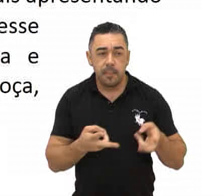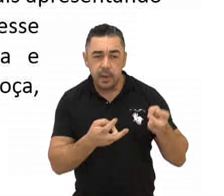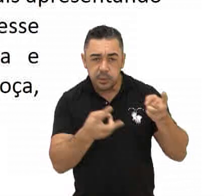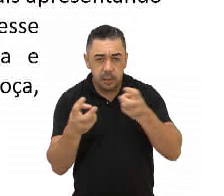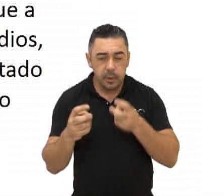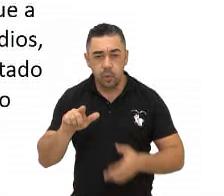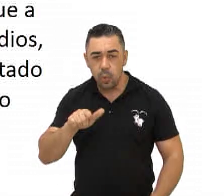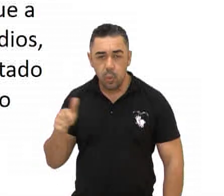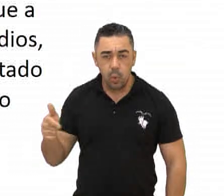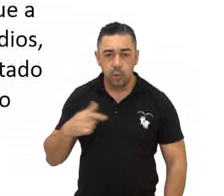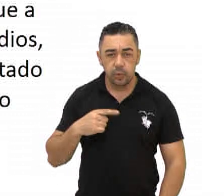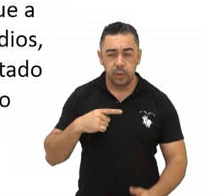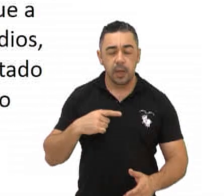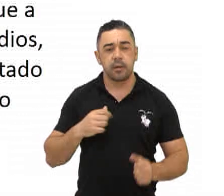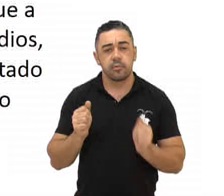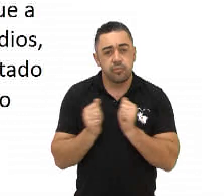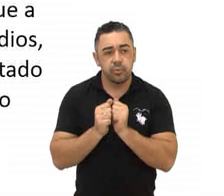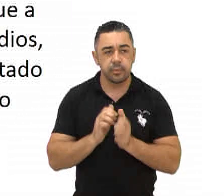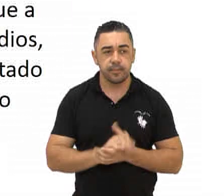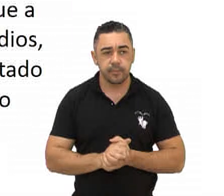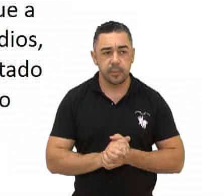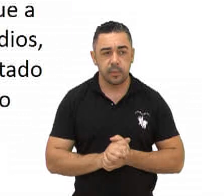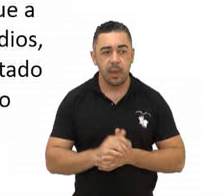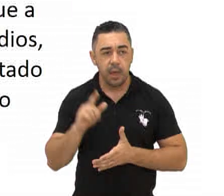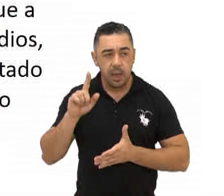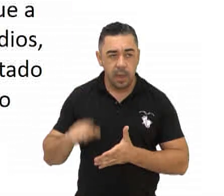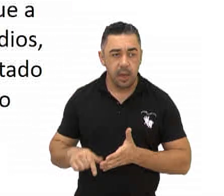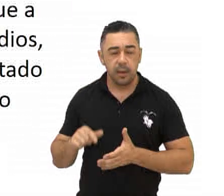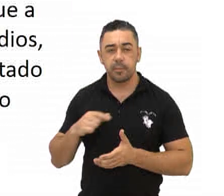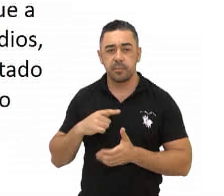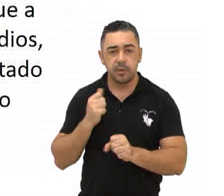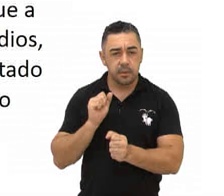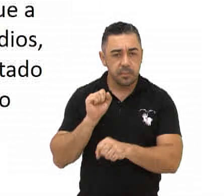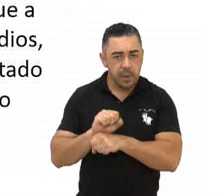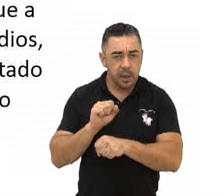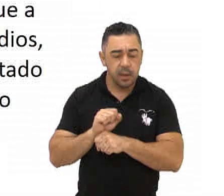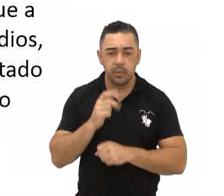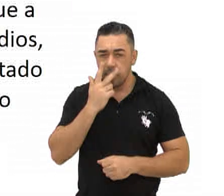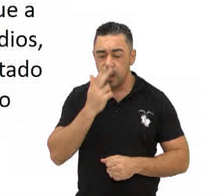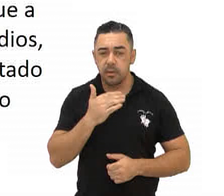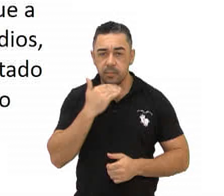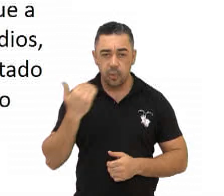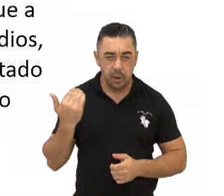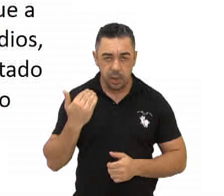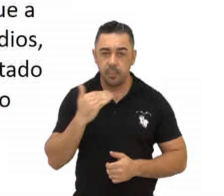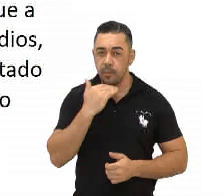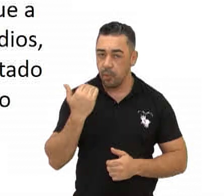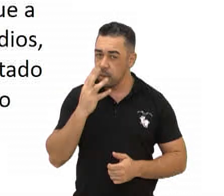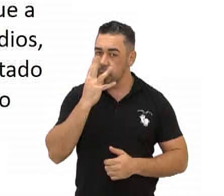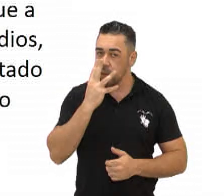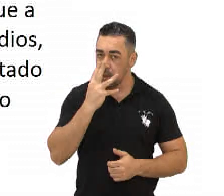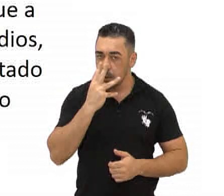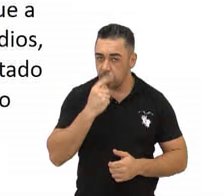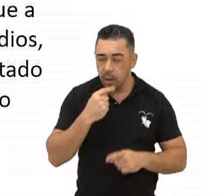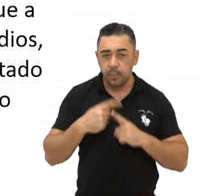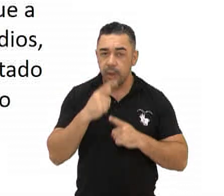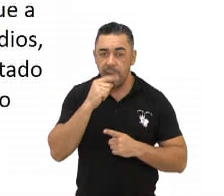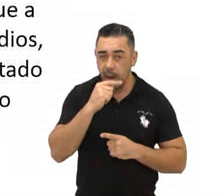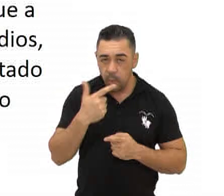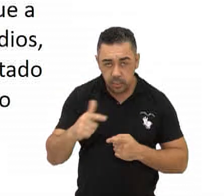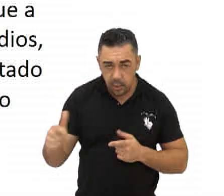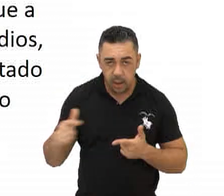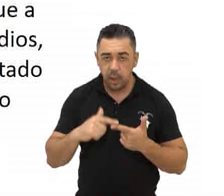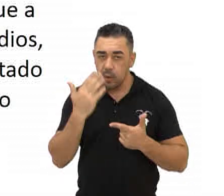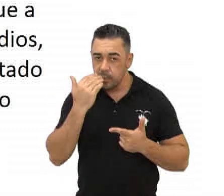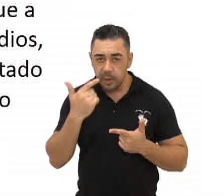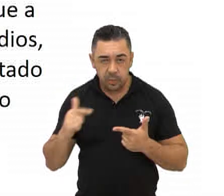bando definhar na lama. É como se estivessem aguardando pela própria morte. Uma morte lenta, pois não há água nem comida.